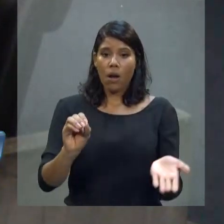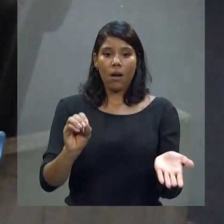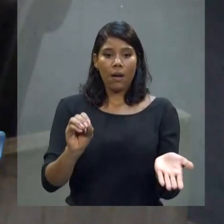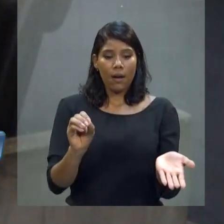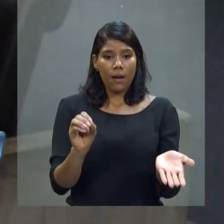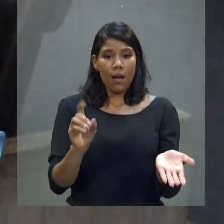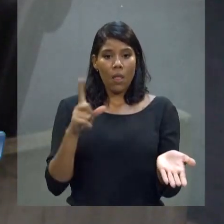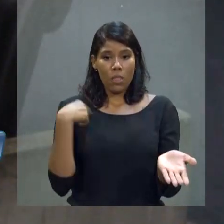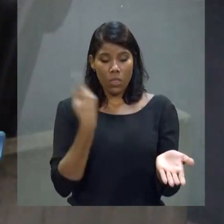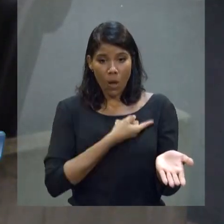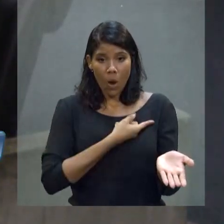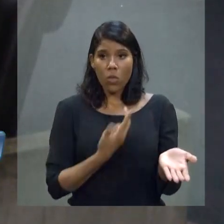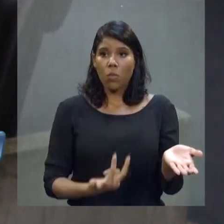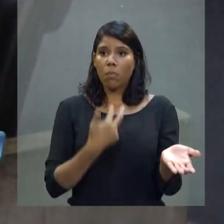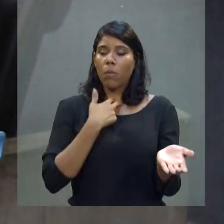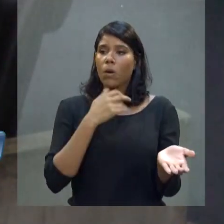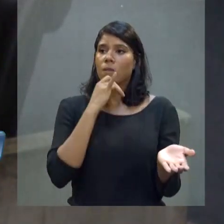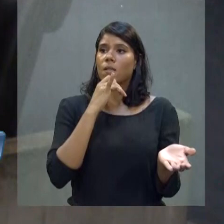na Petrobras